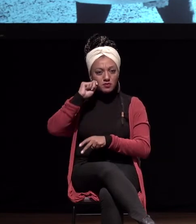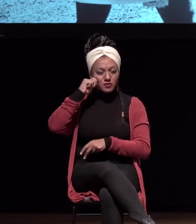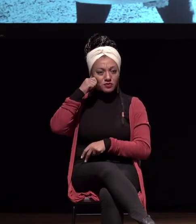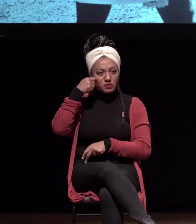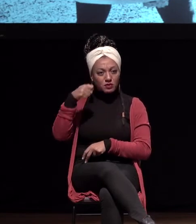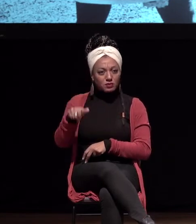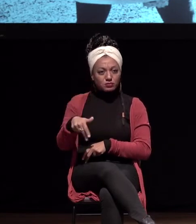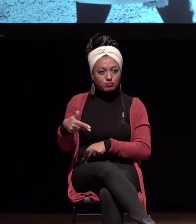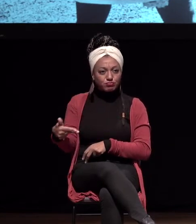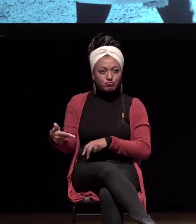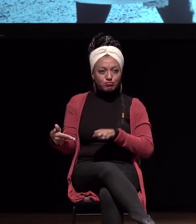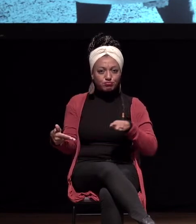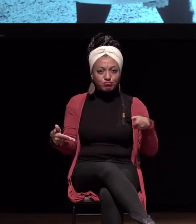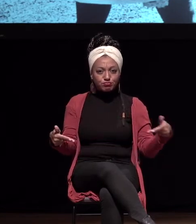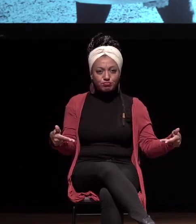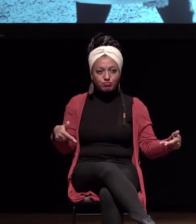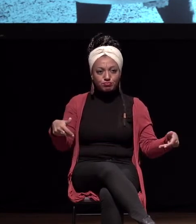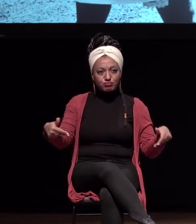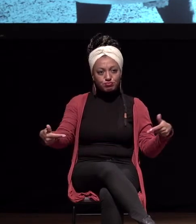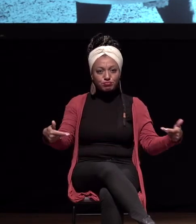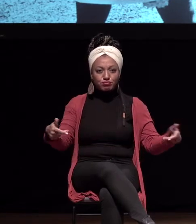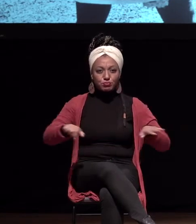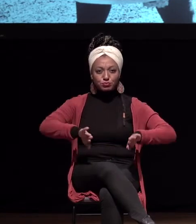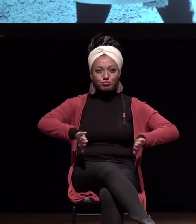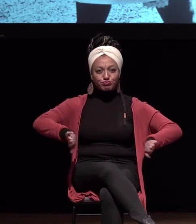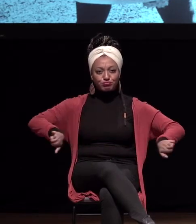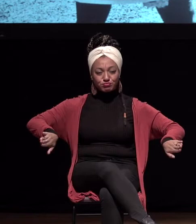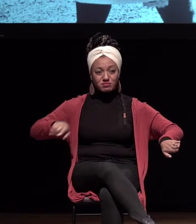cara com nome de guerra às drogas,